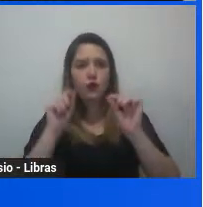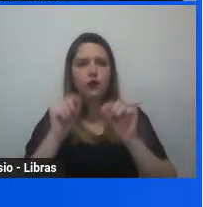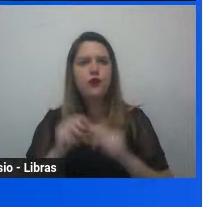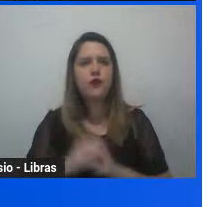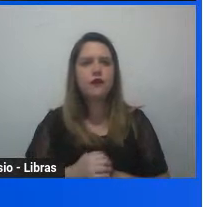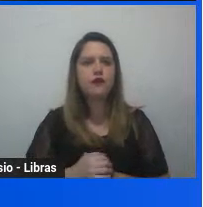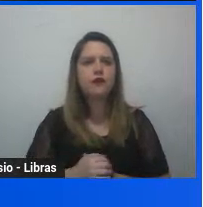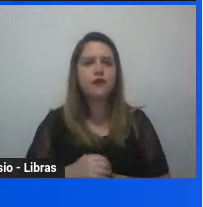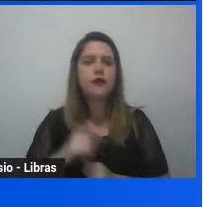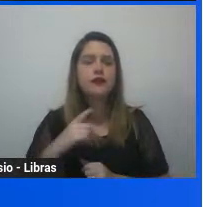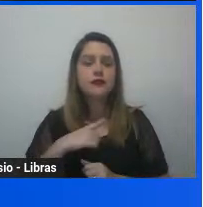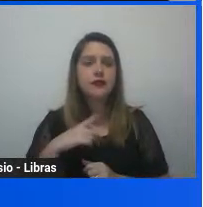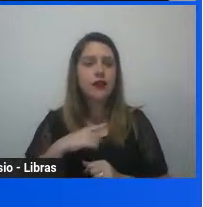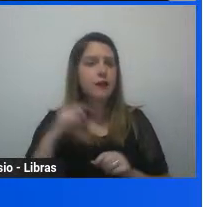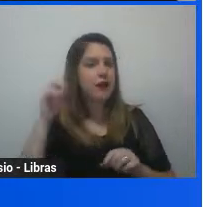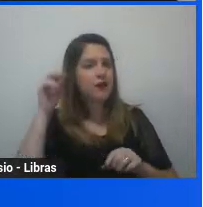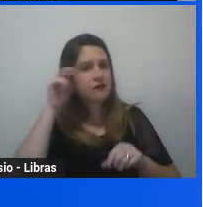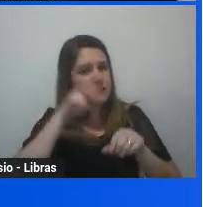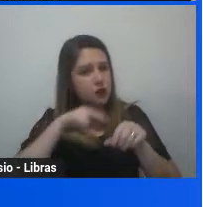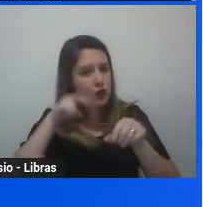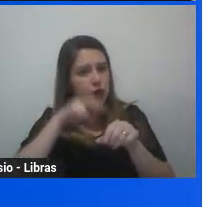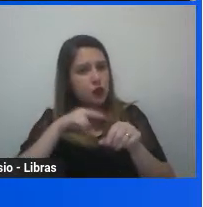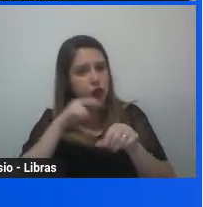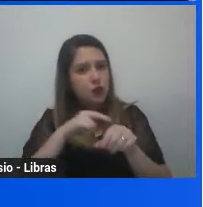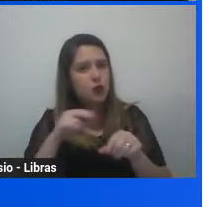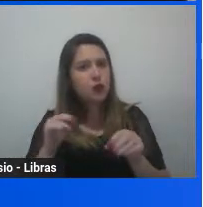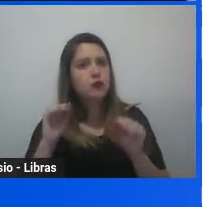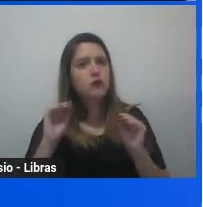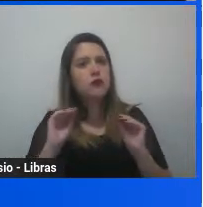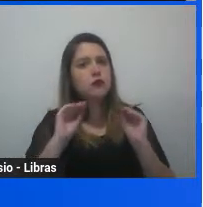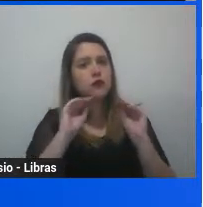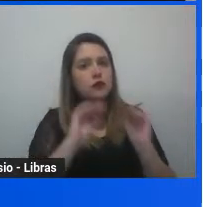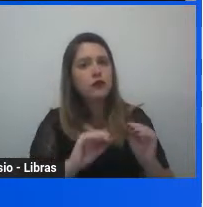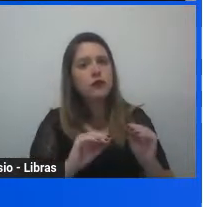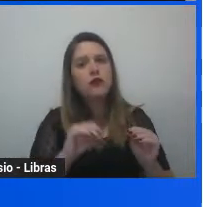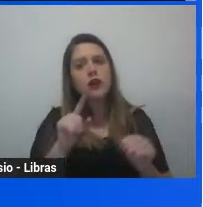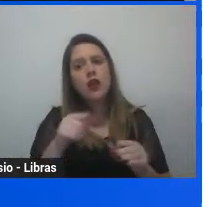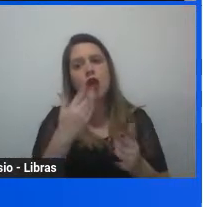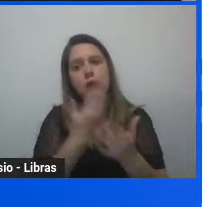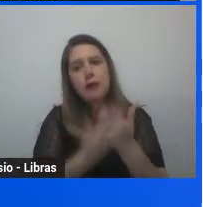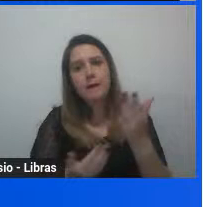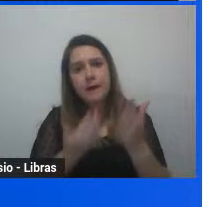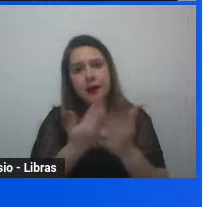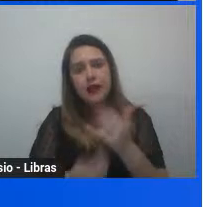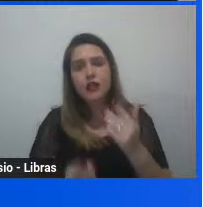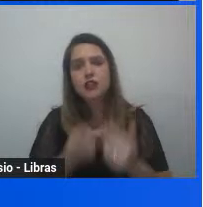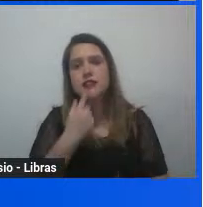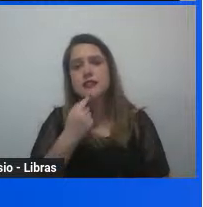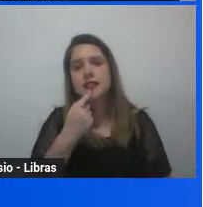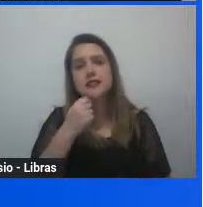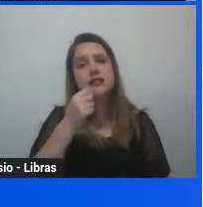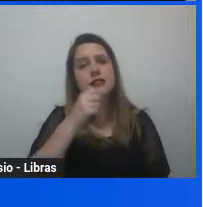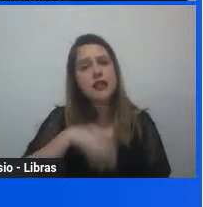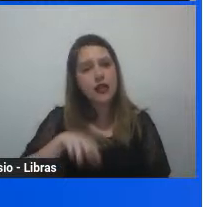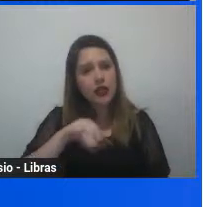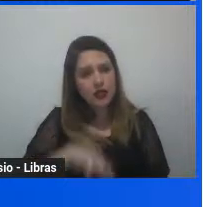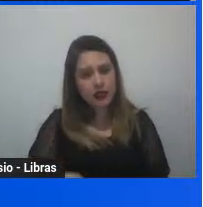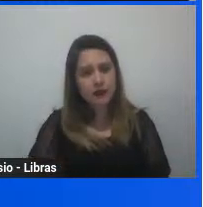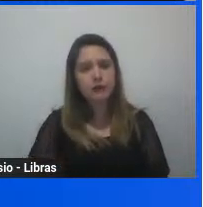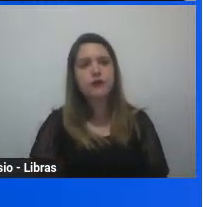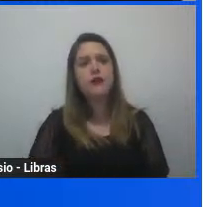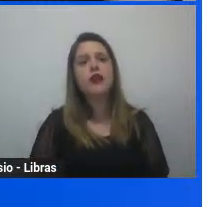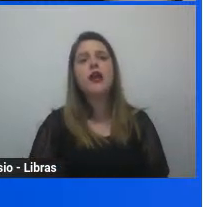ao visualizar, né, isso me dá uma conotação que é uma perda de sangue em pouco tempo. E